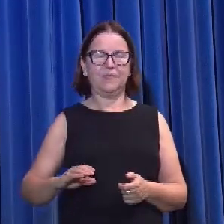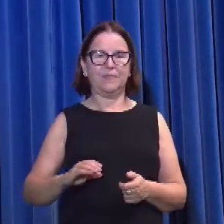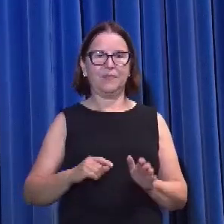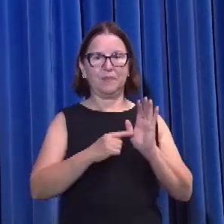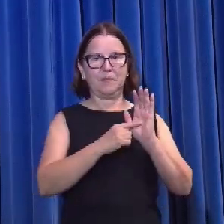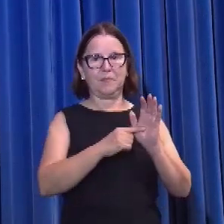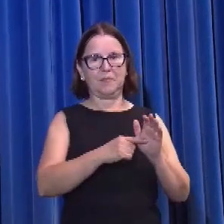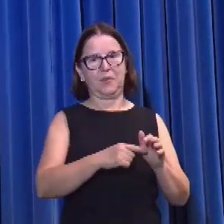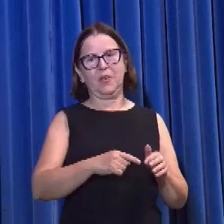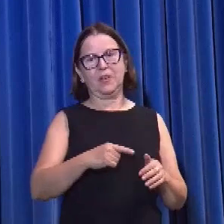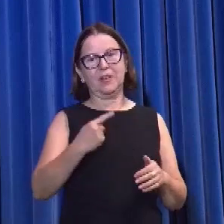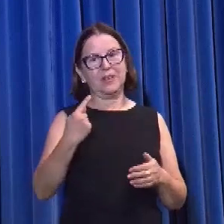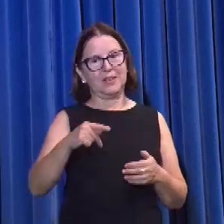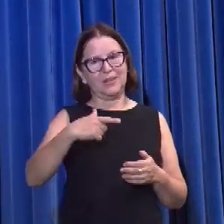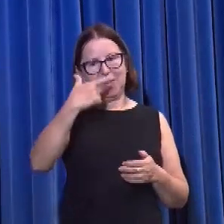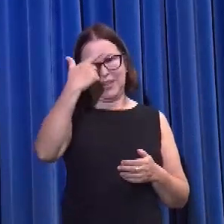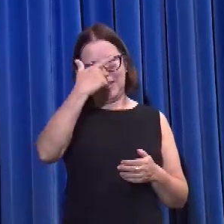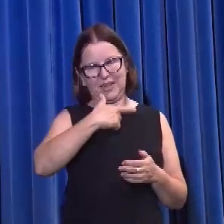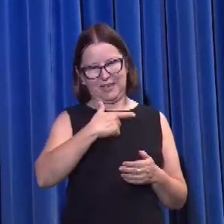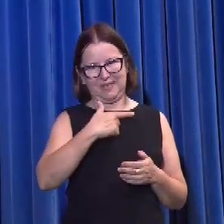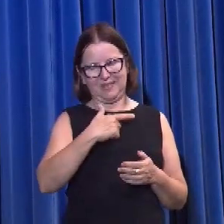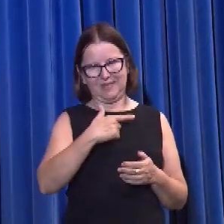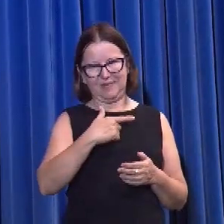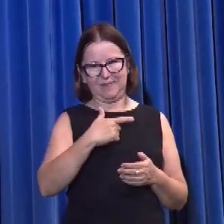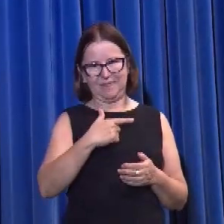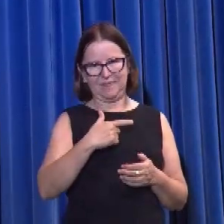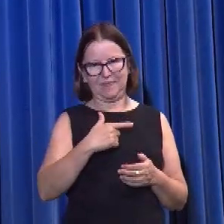o quê? Amor.